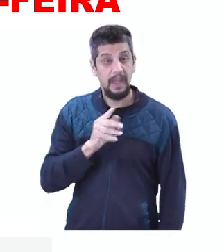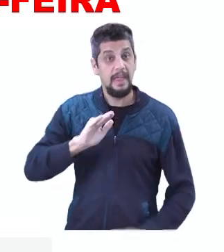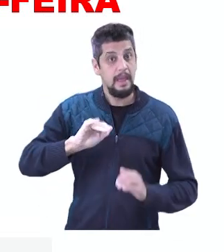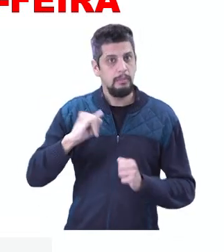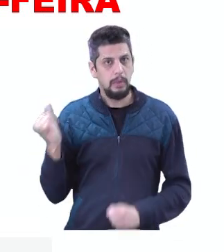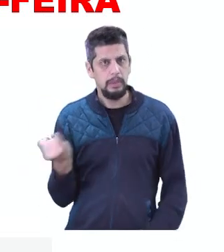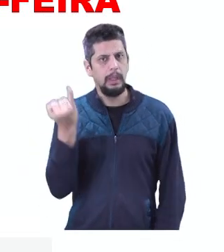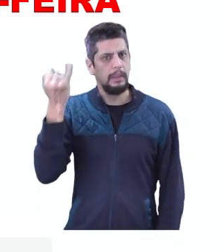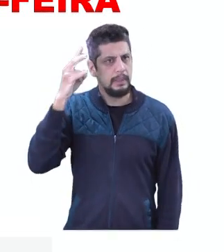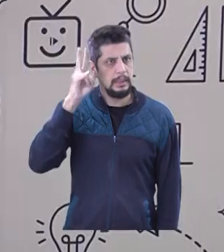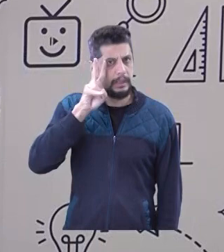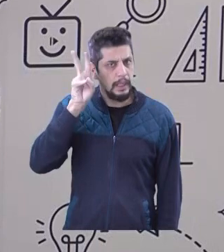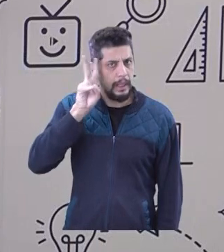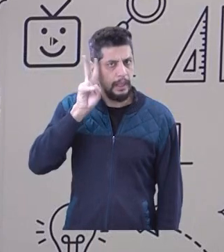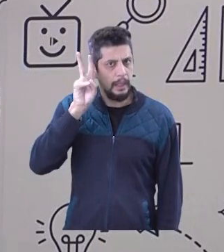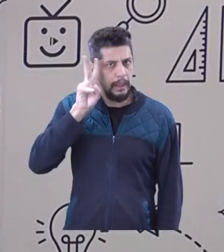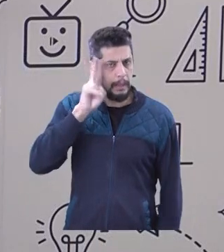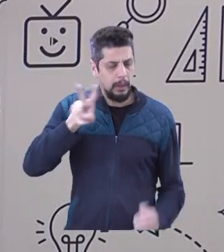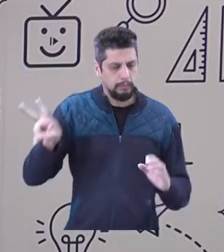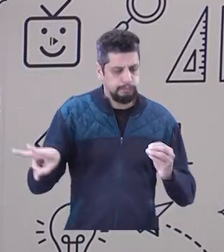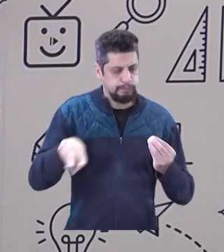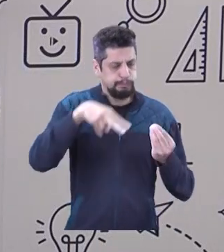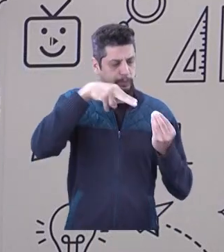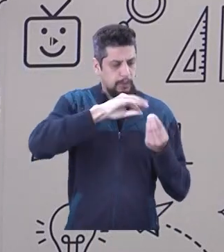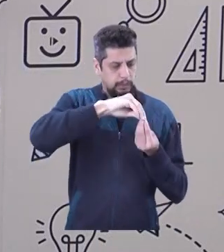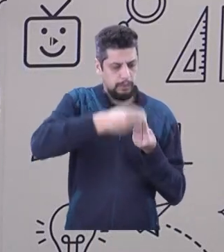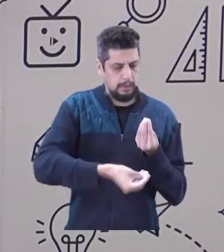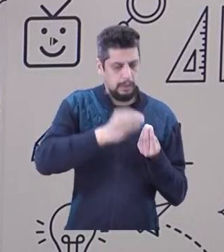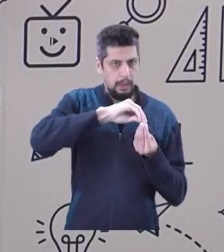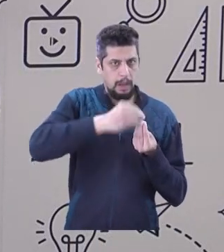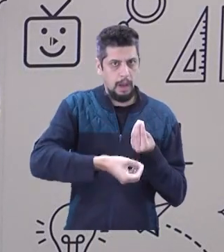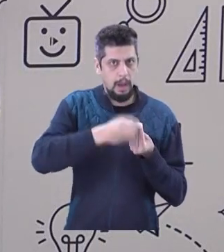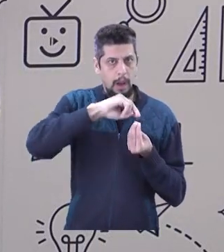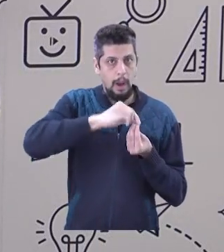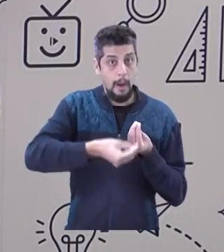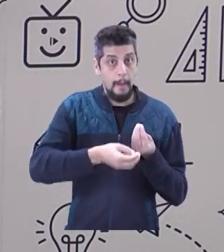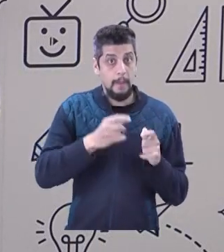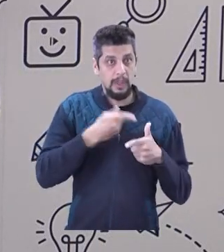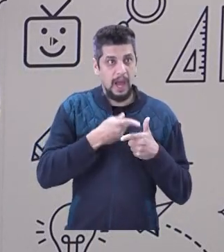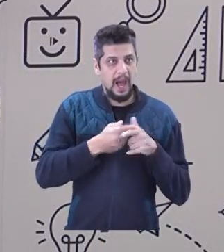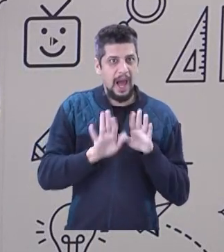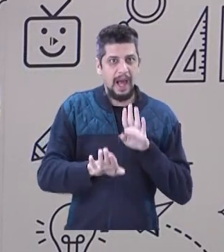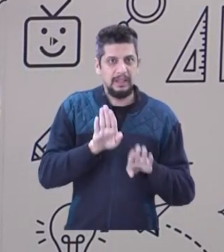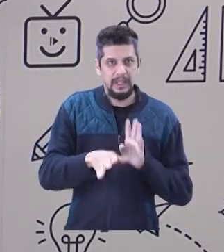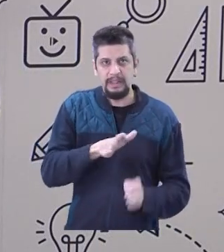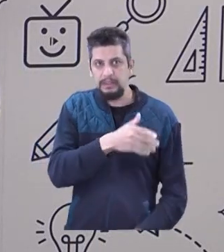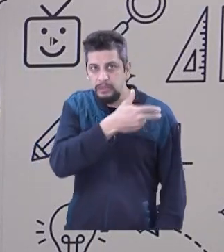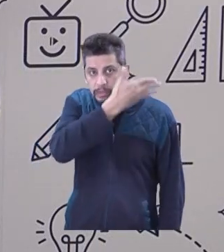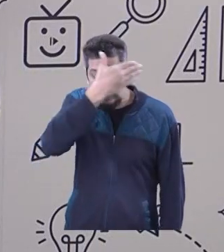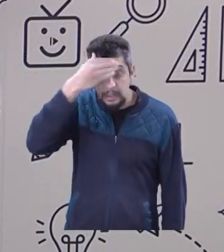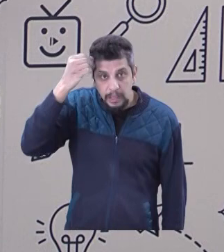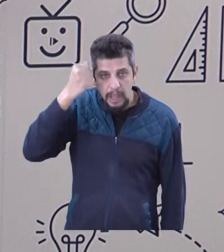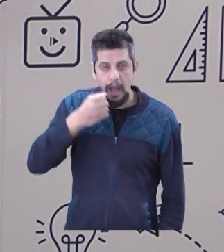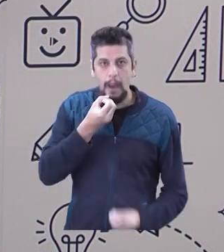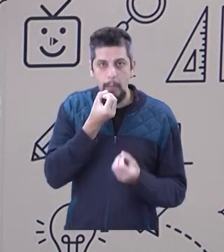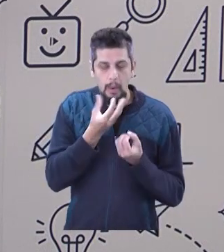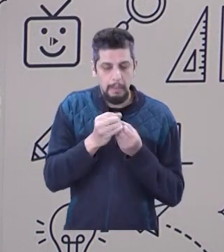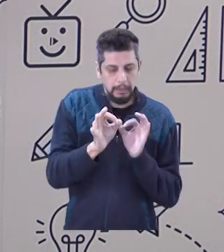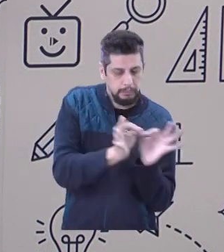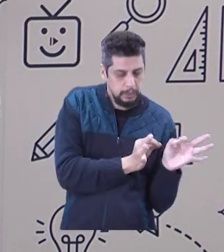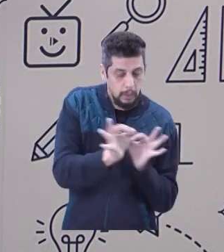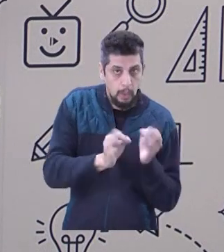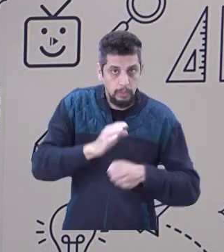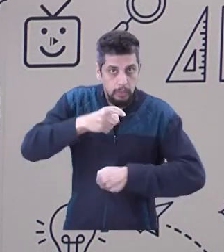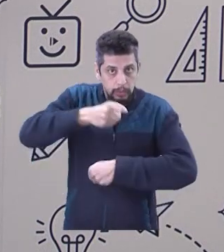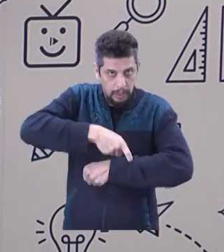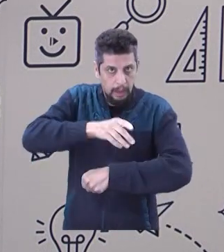Então, é importante a gente sempre olhar... No calendário, porque às vezes a gente consegue lembrar, mas no calendário a gente se organiza melhor, né? O calendário ajuda a gente se